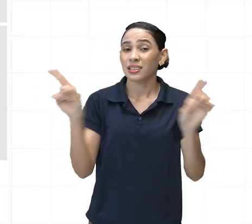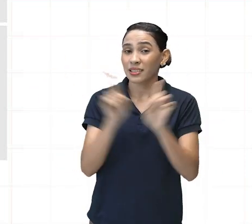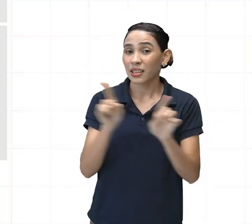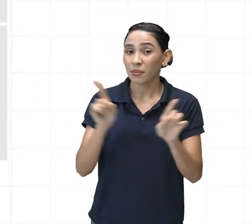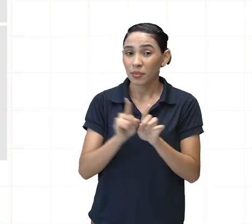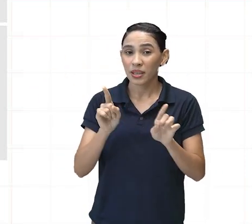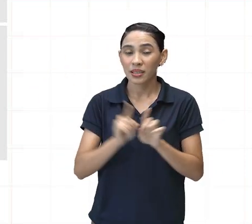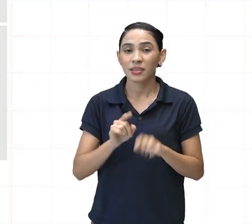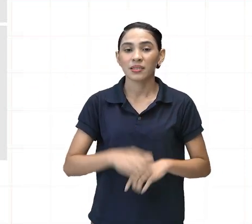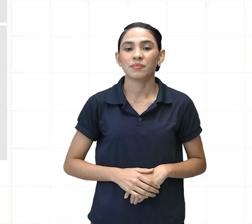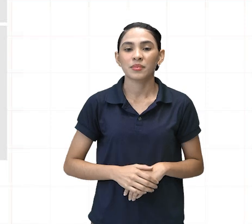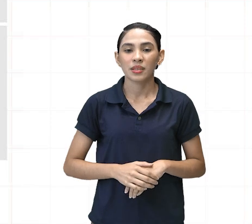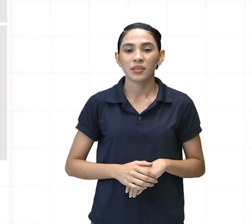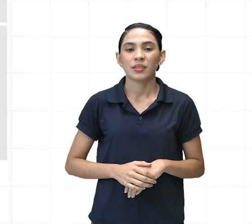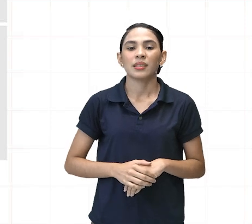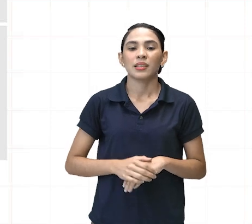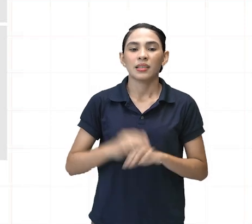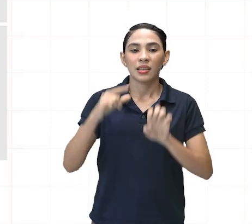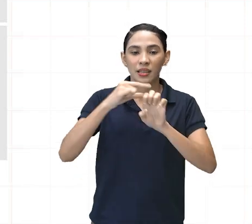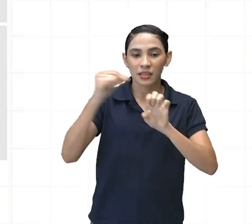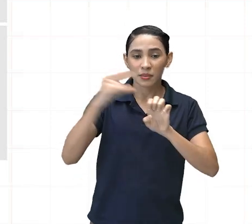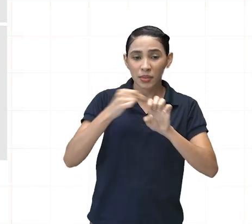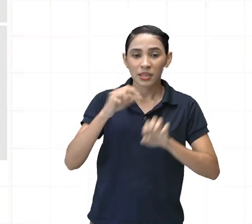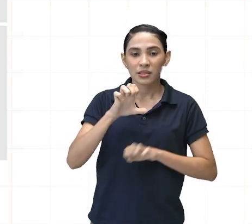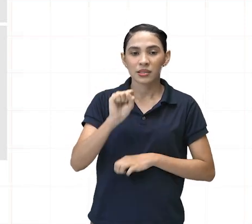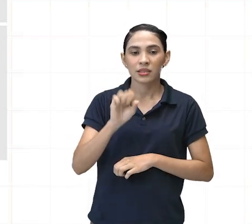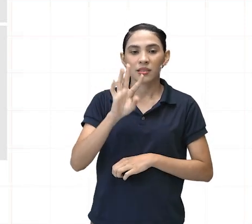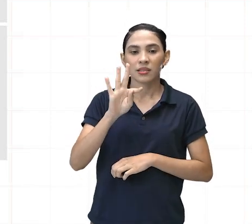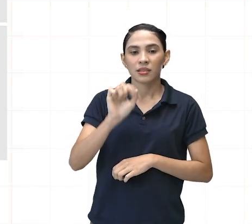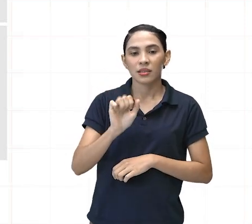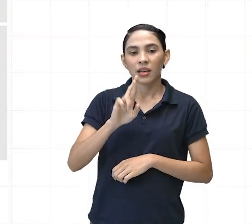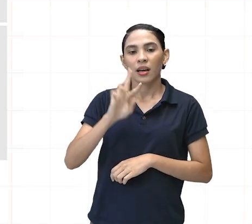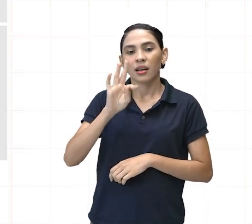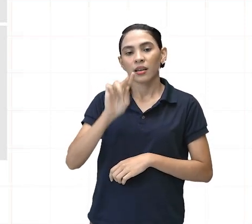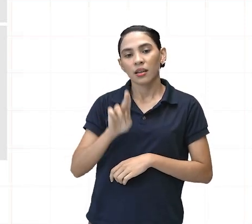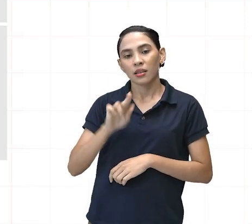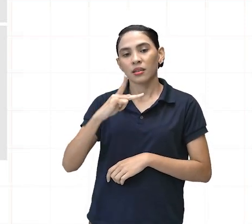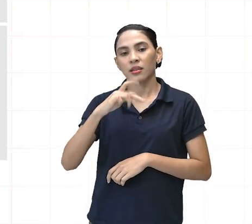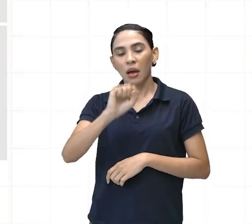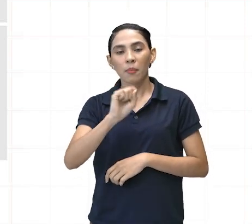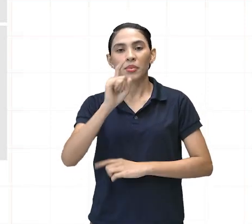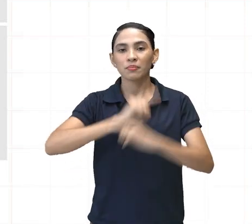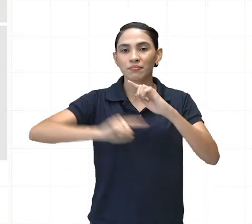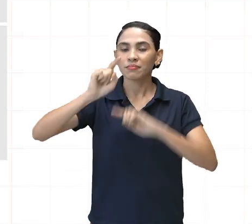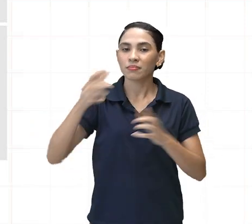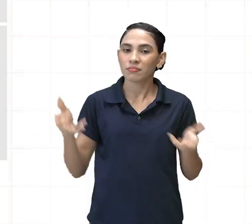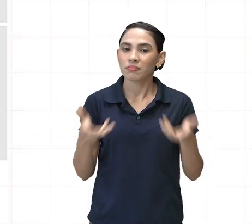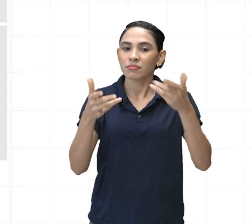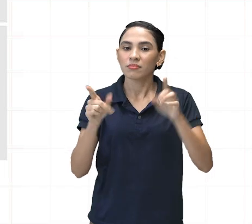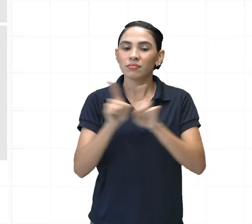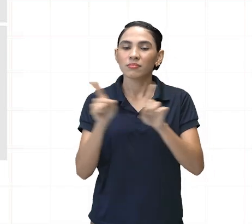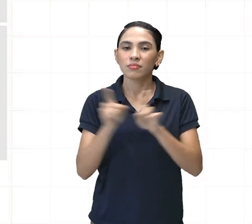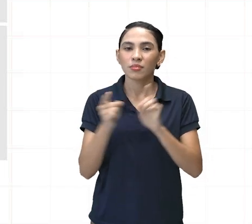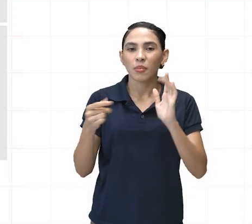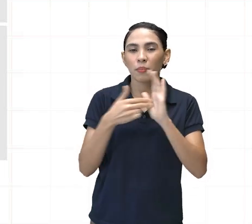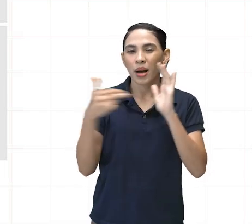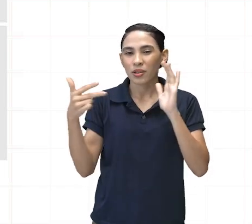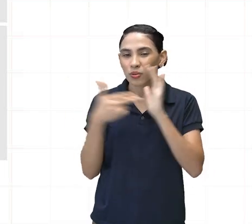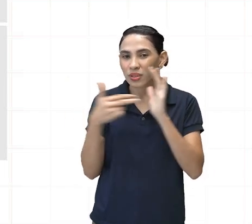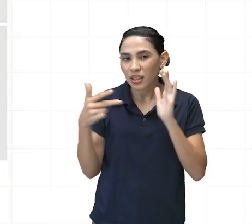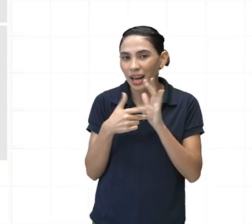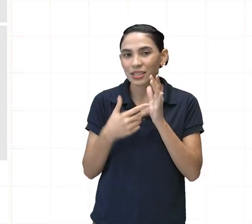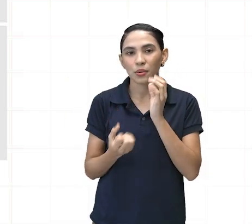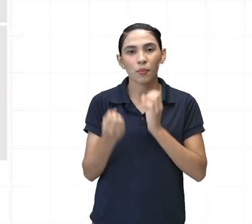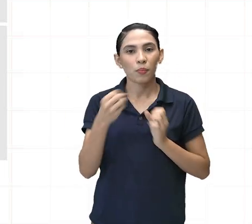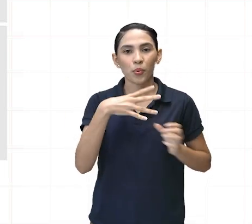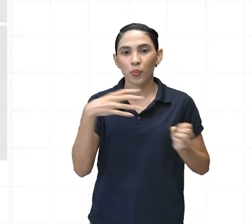as startups acabam impulsionando o quê? A inovação, né? Coisas novas surgindo.